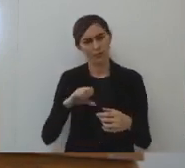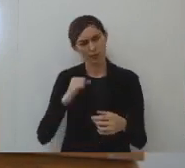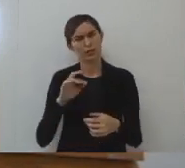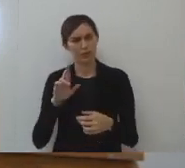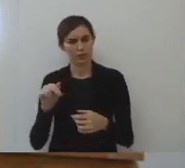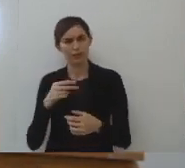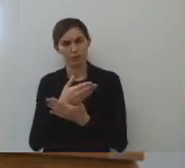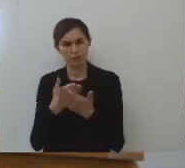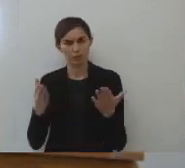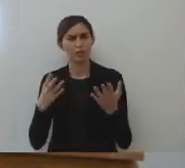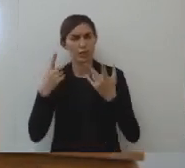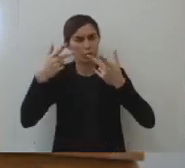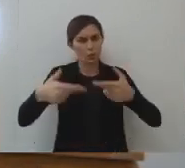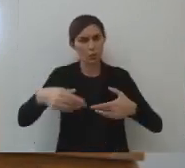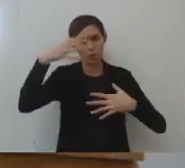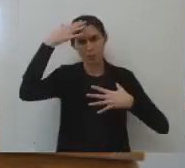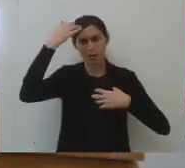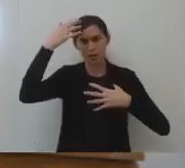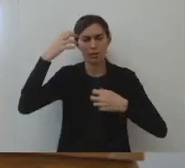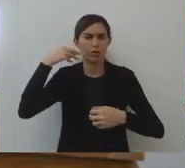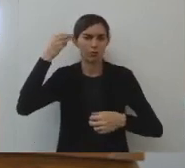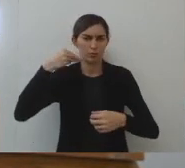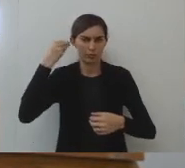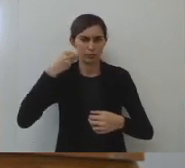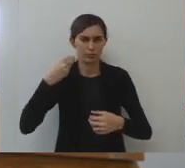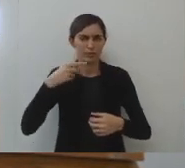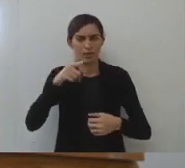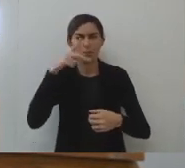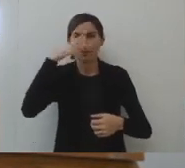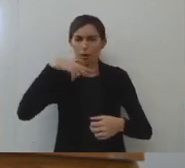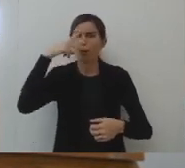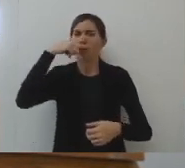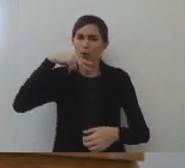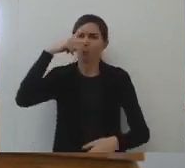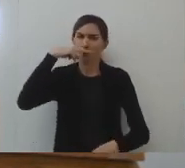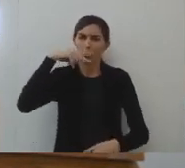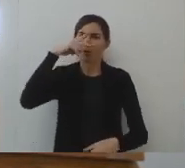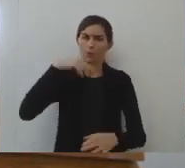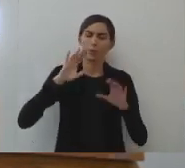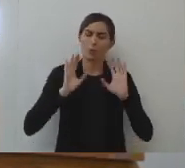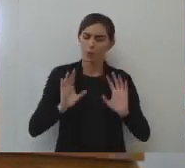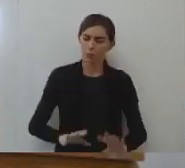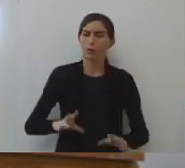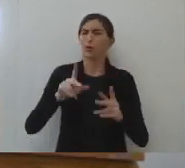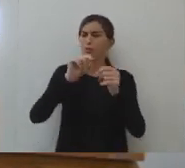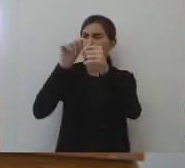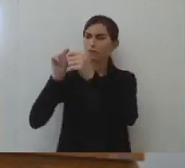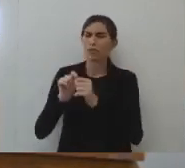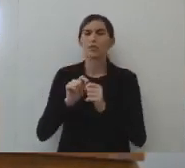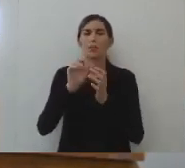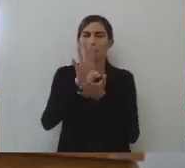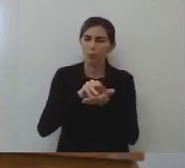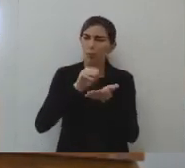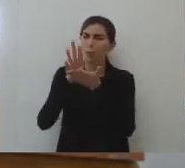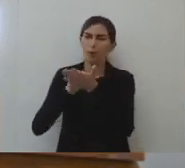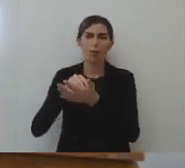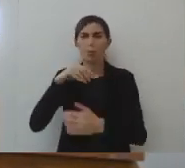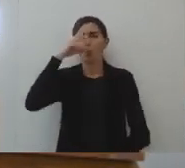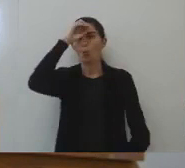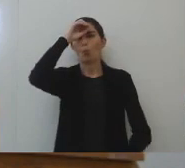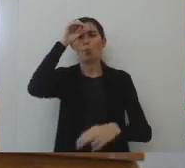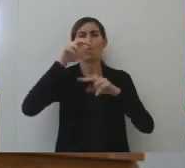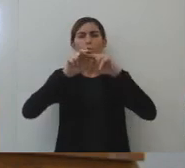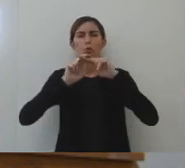Será que você não é como o macaco do experimento, aquele que reproduz o mesmo jeito de fazer as coisas sem nem saber o